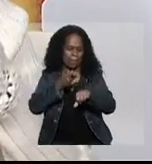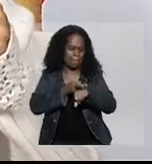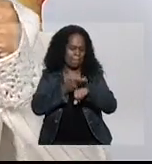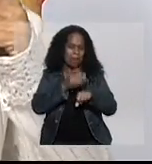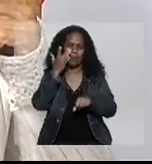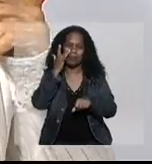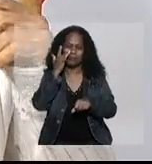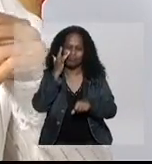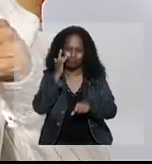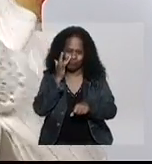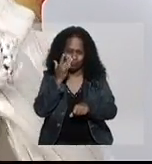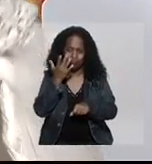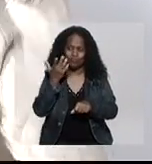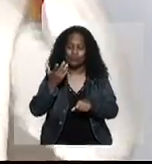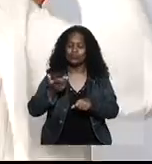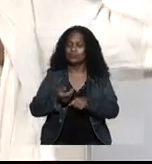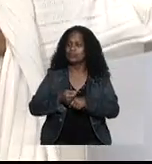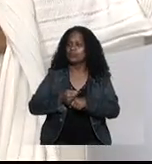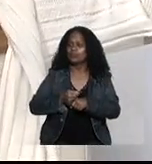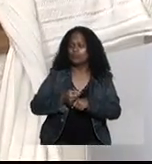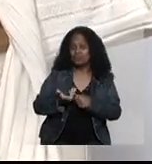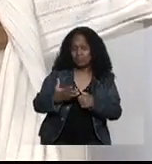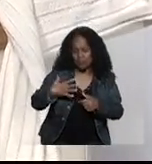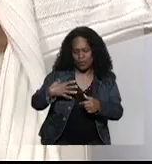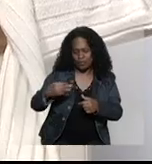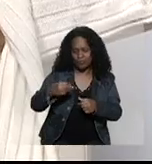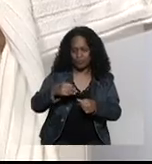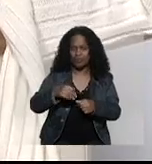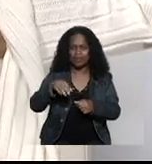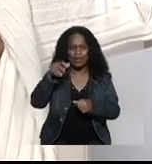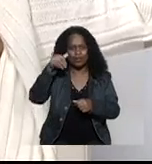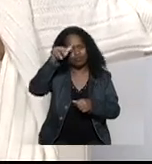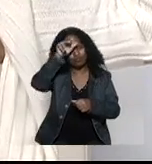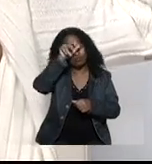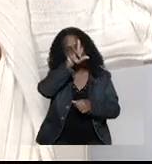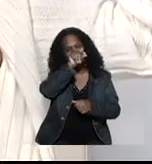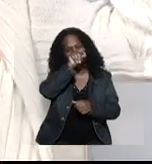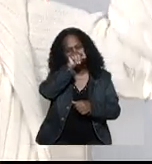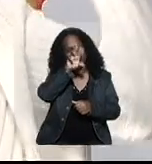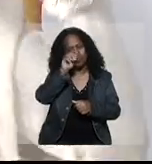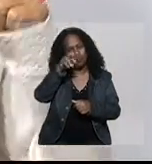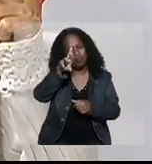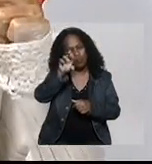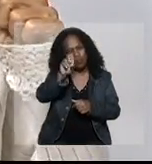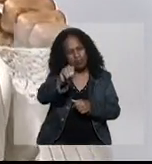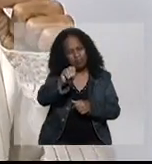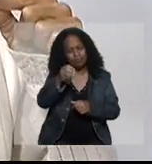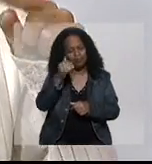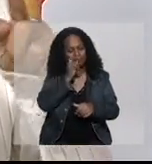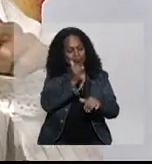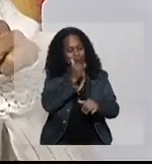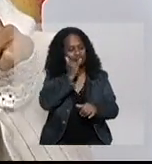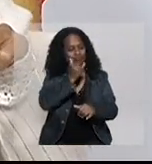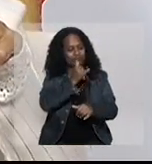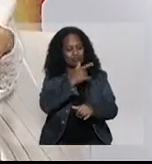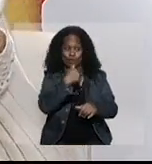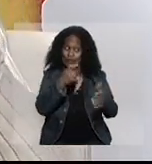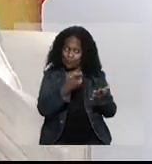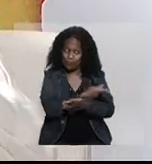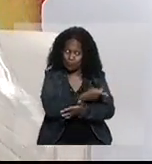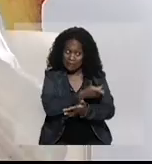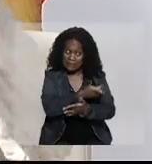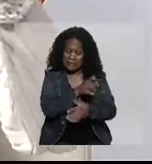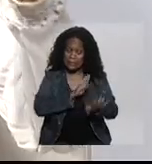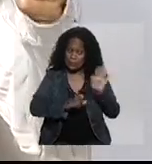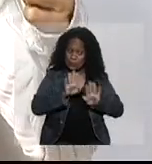Ele passa por questões que um corvo vai avisando para o fiel Dom João, olha, isso vai acontecer assim, então você tem que